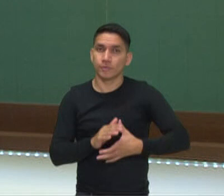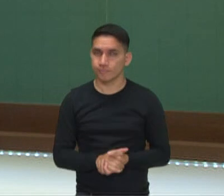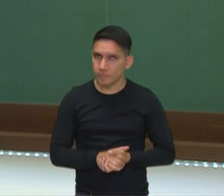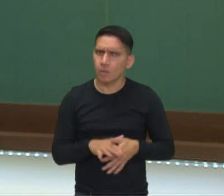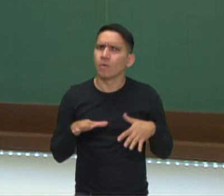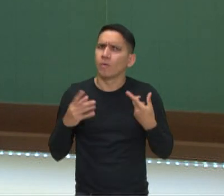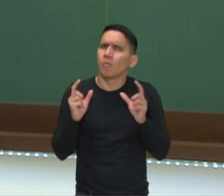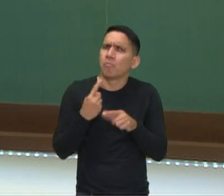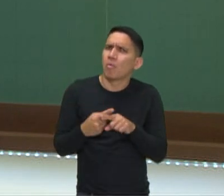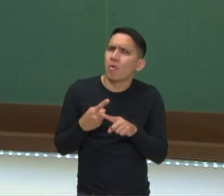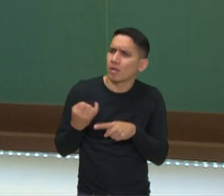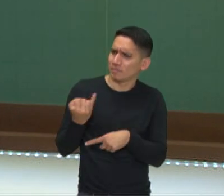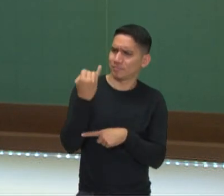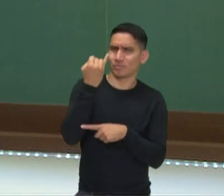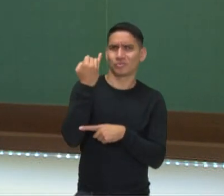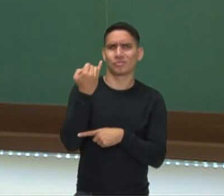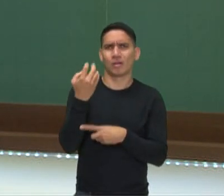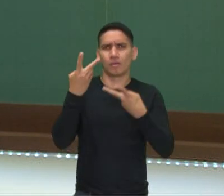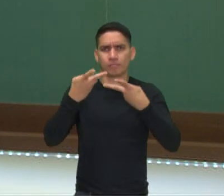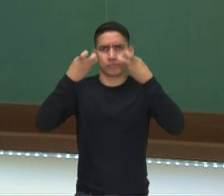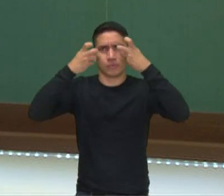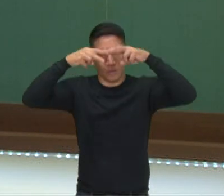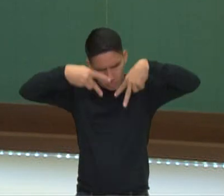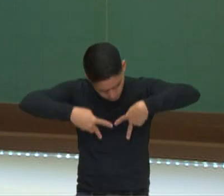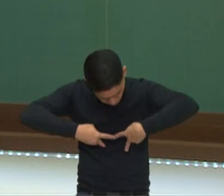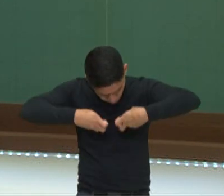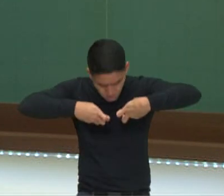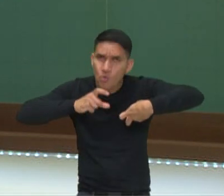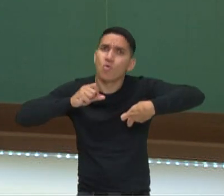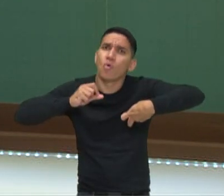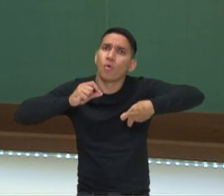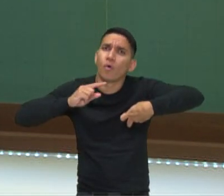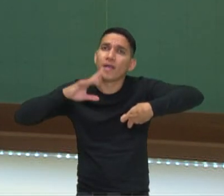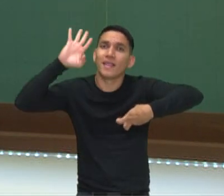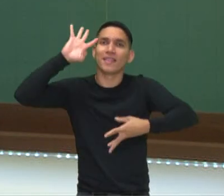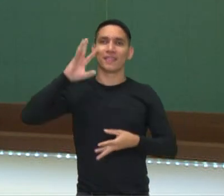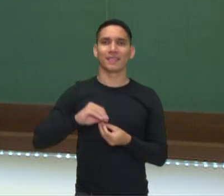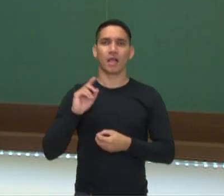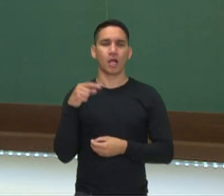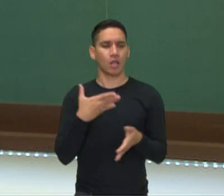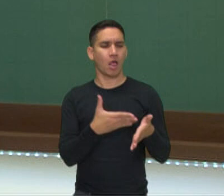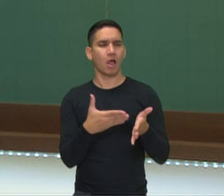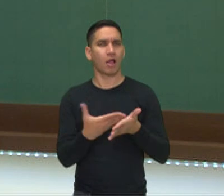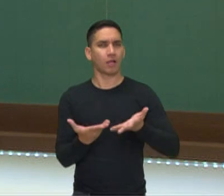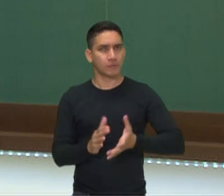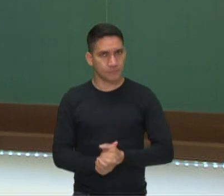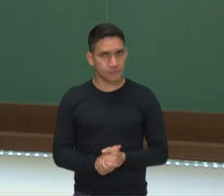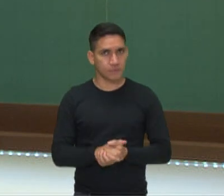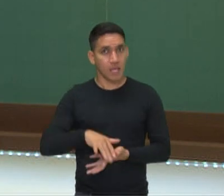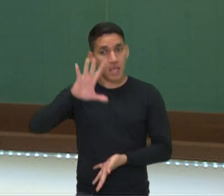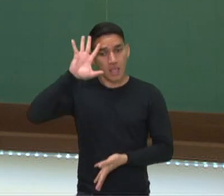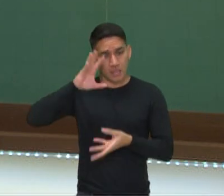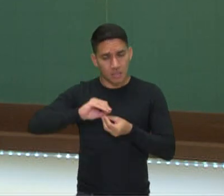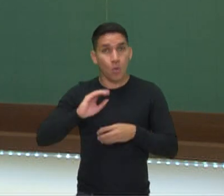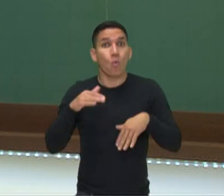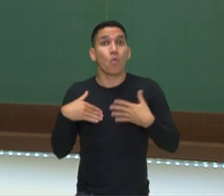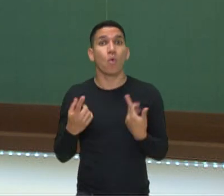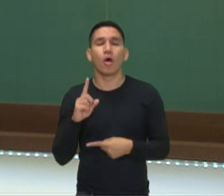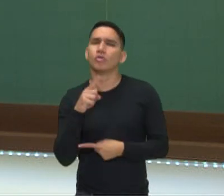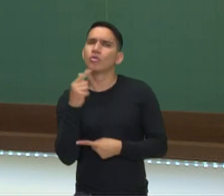gente olhar para dentro de nós, entender as nossas limitações, entender quais são as